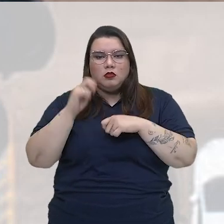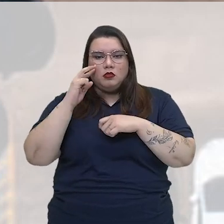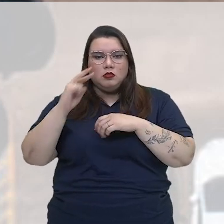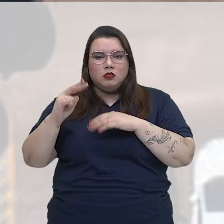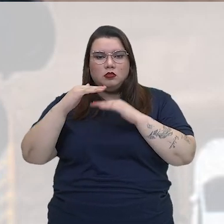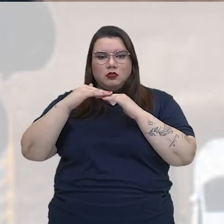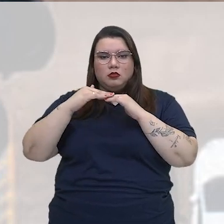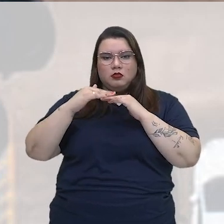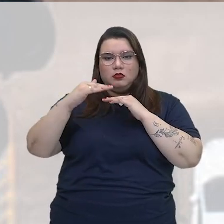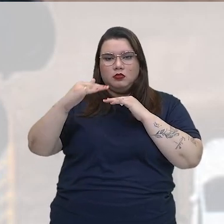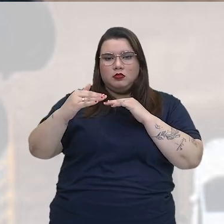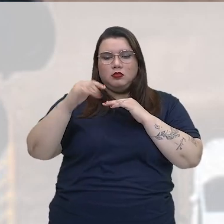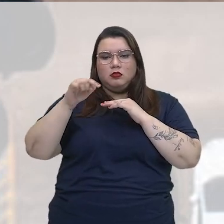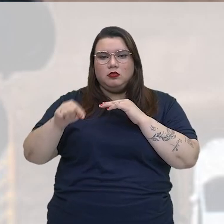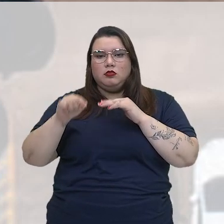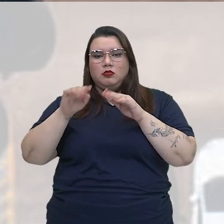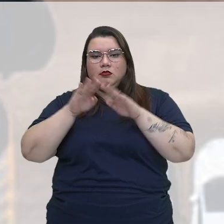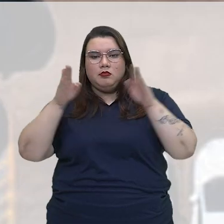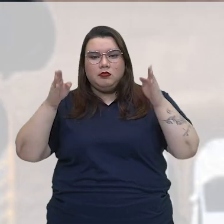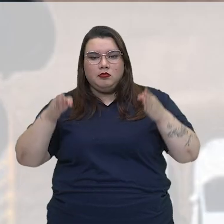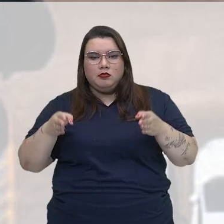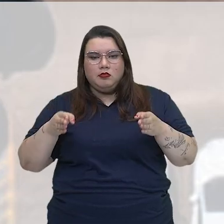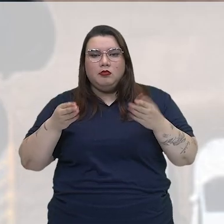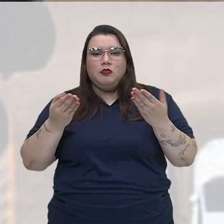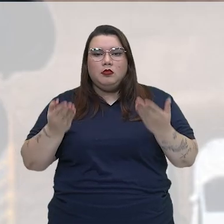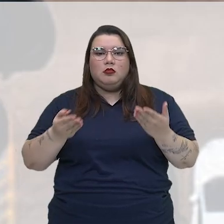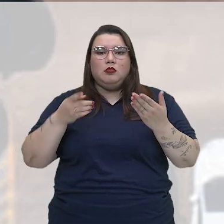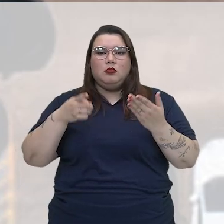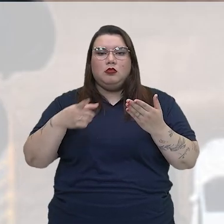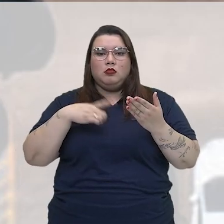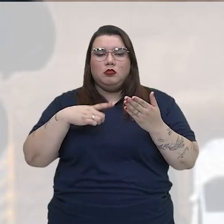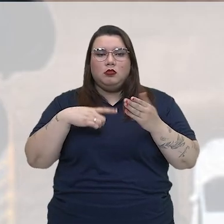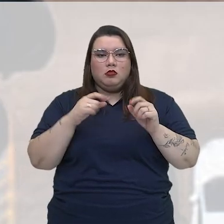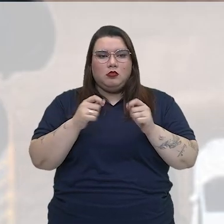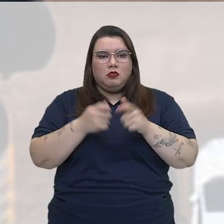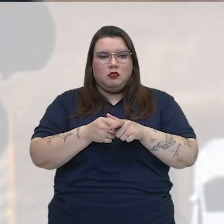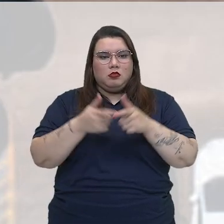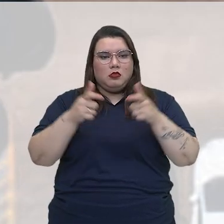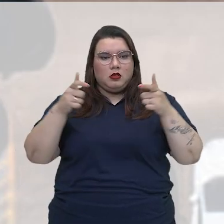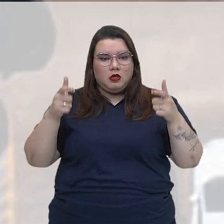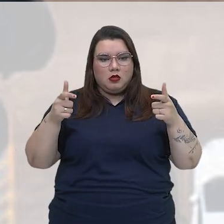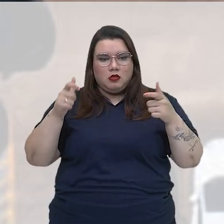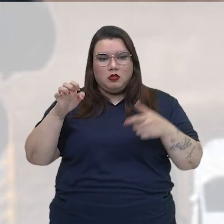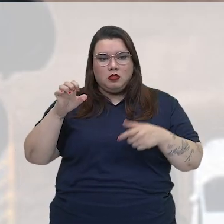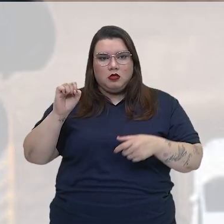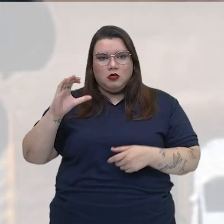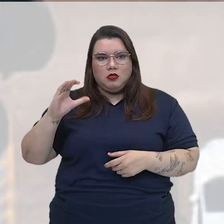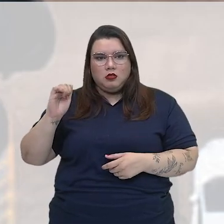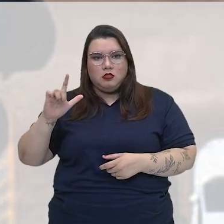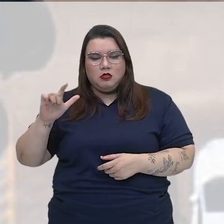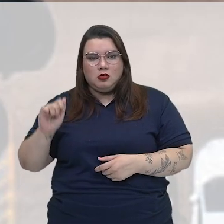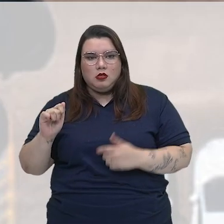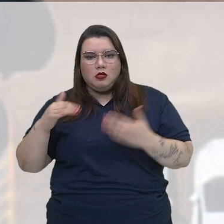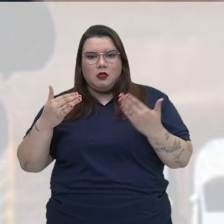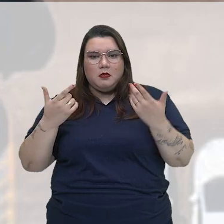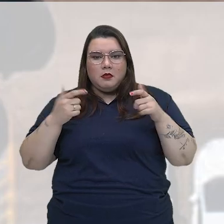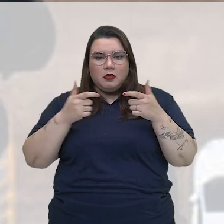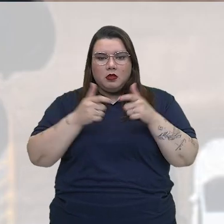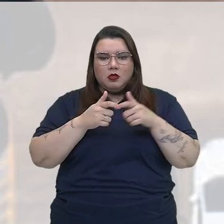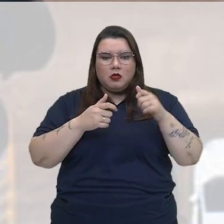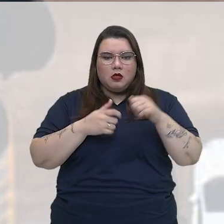o telhado dessa estrutura. Então, quanto maior a escala, menor é a